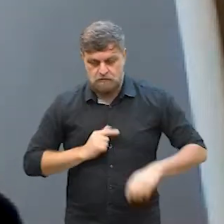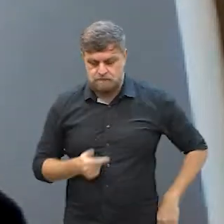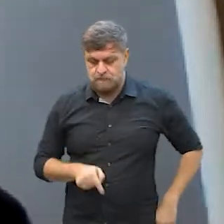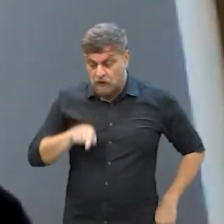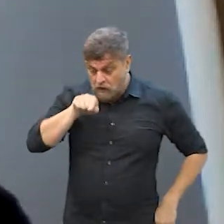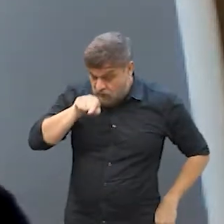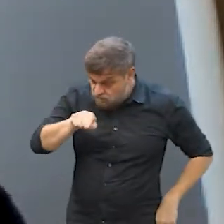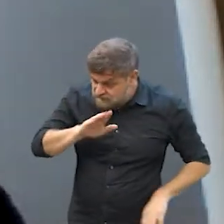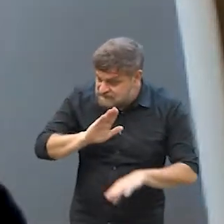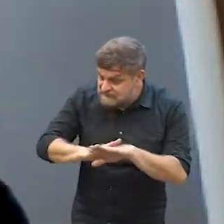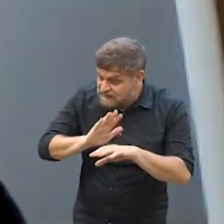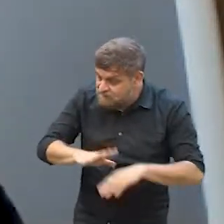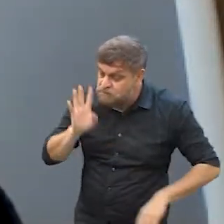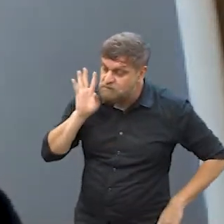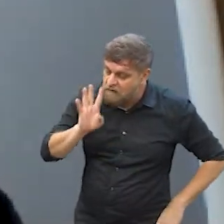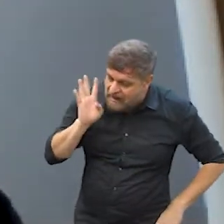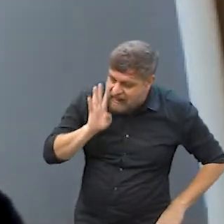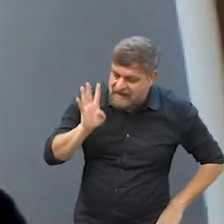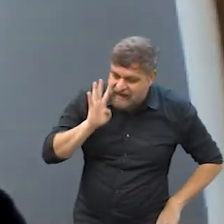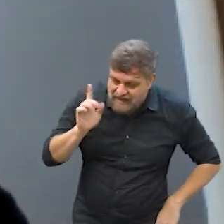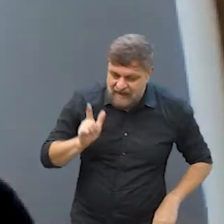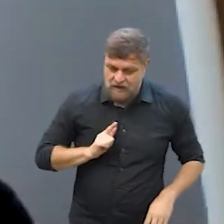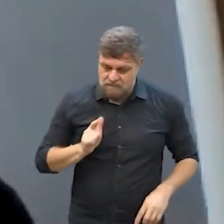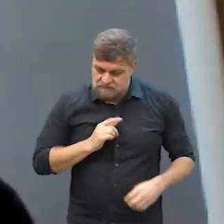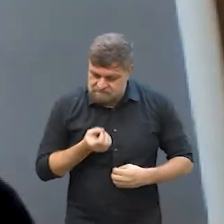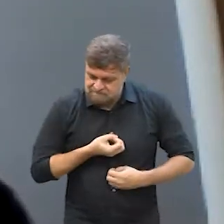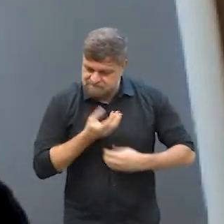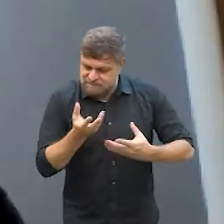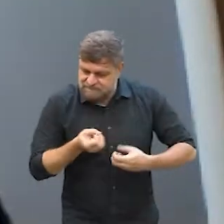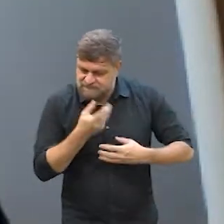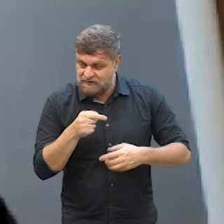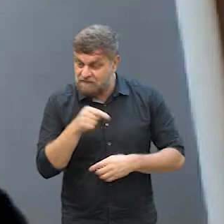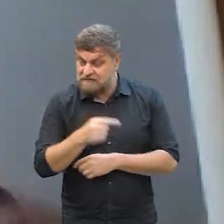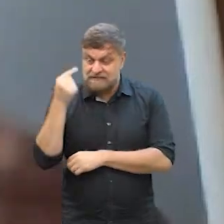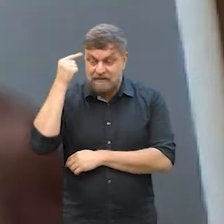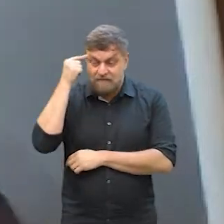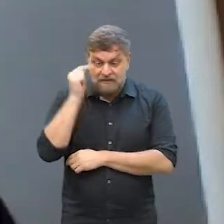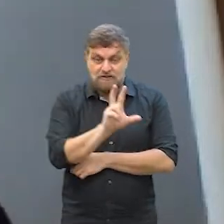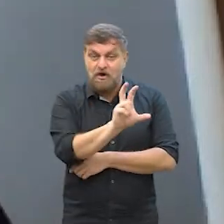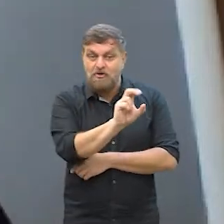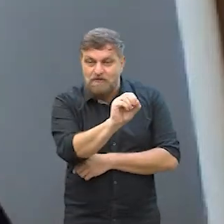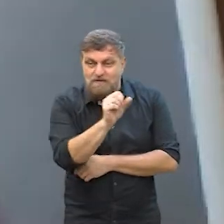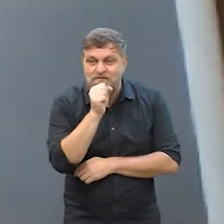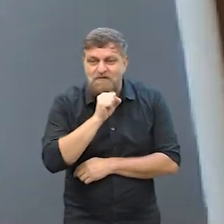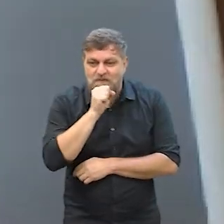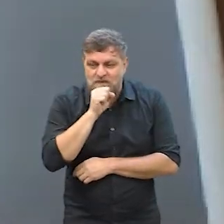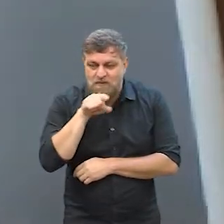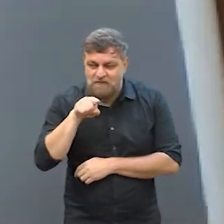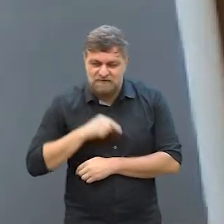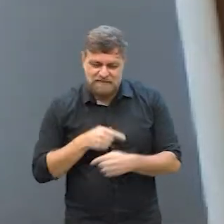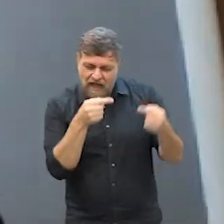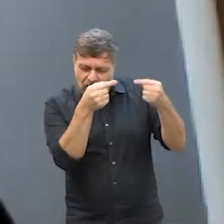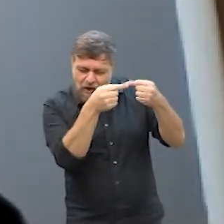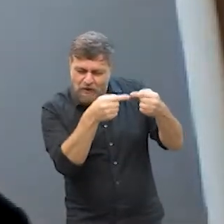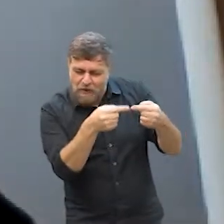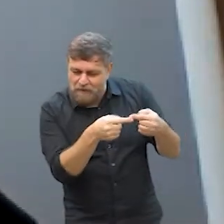esse presente que você criou foi tão legal, você pensou muito bem no seu avô, no que ele gosta de fazer, você criou um presente que tem